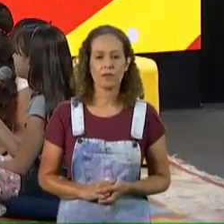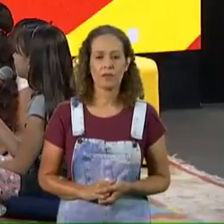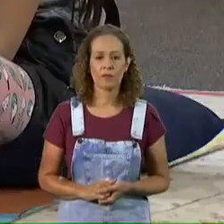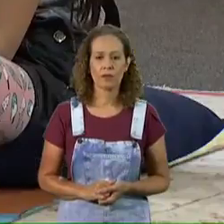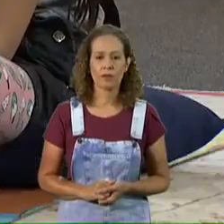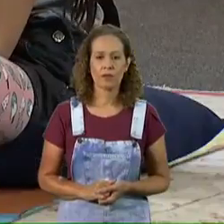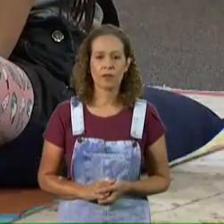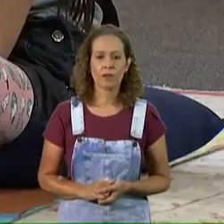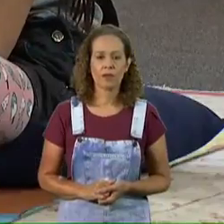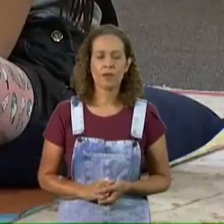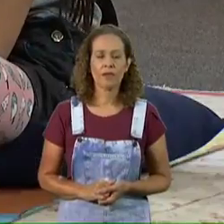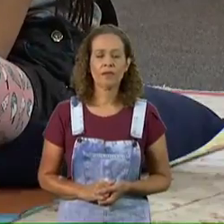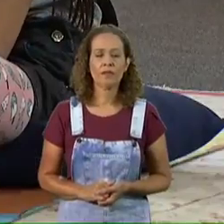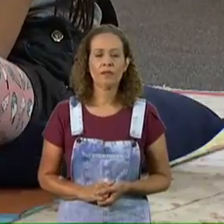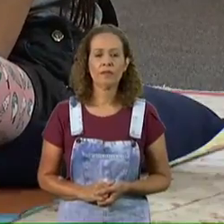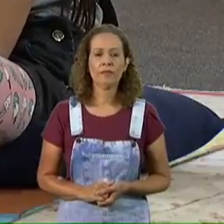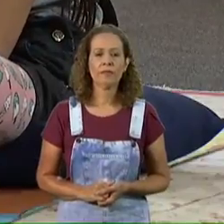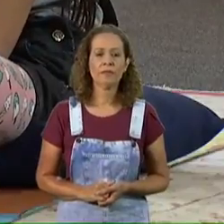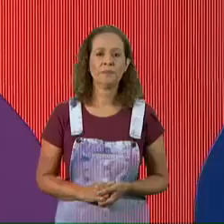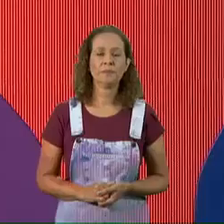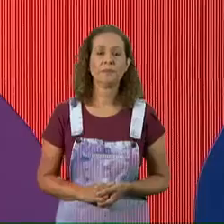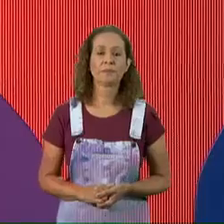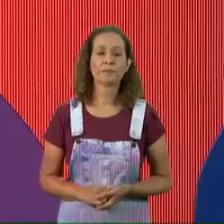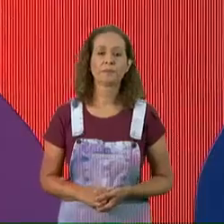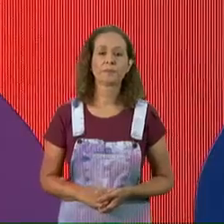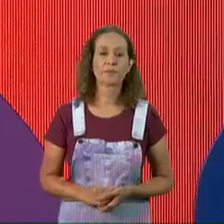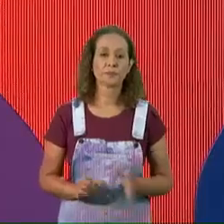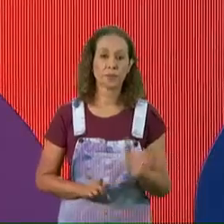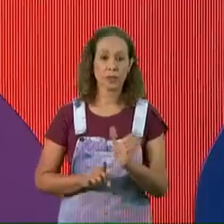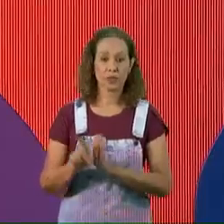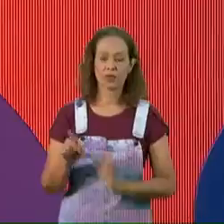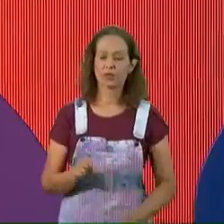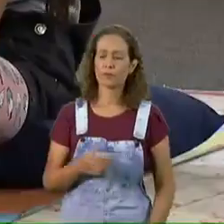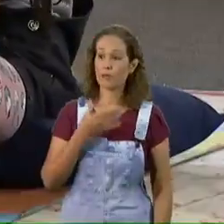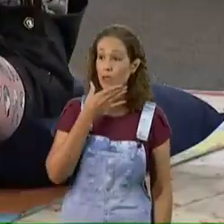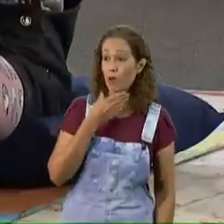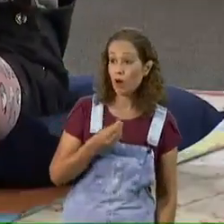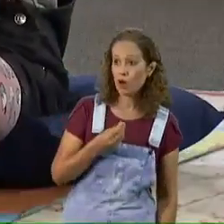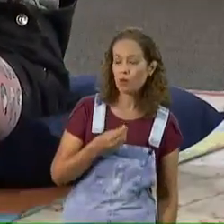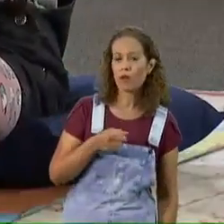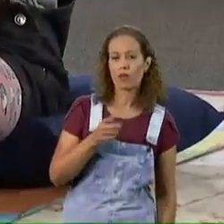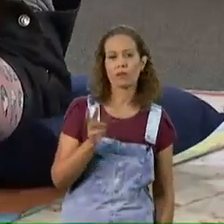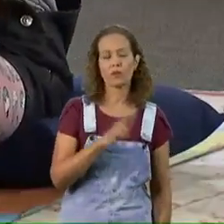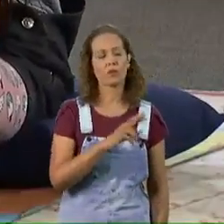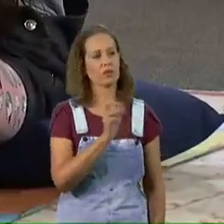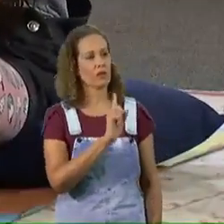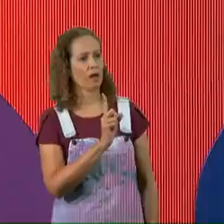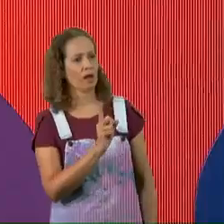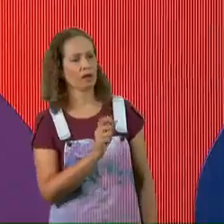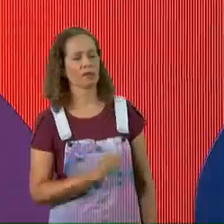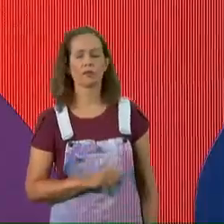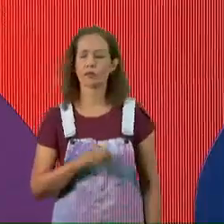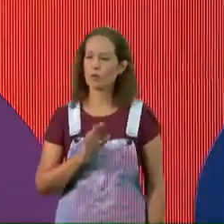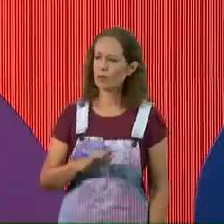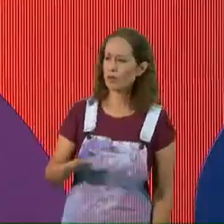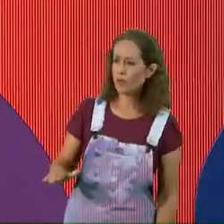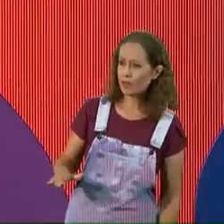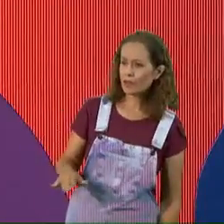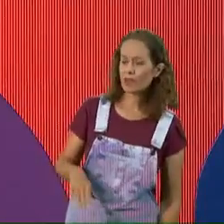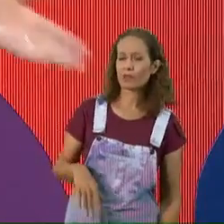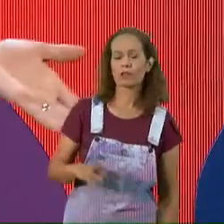gente. Não, ela vai falar assim, é homem? Aí você vai falar, não. Ah, tá, entendi. Entendeu? É criança. E